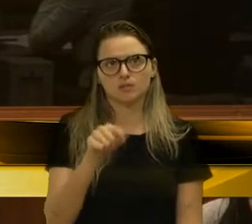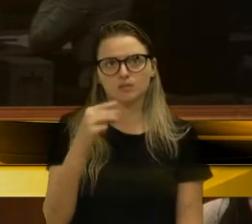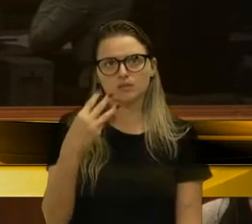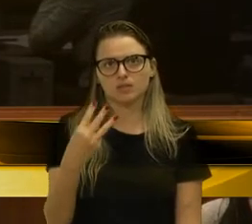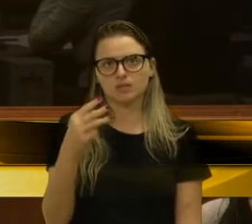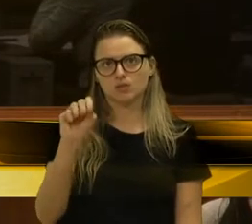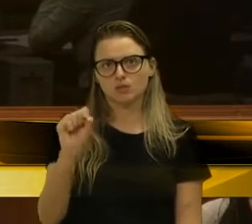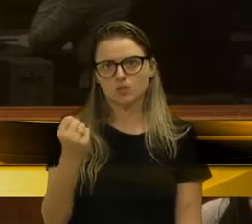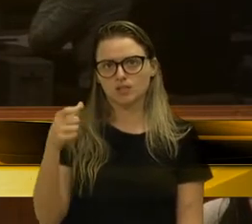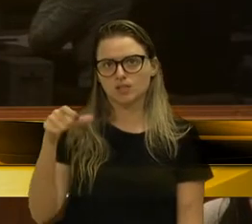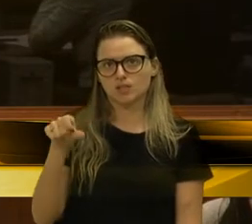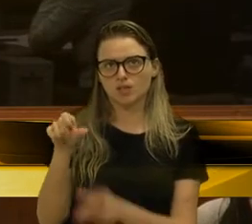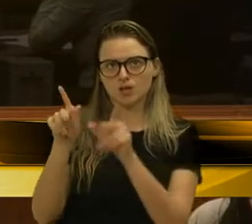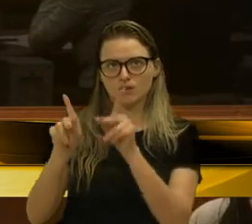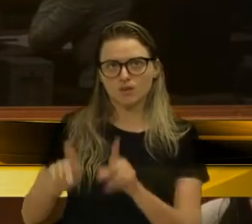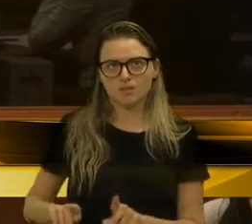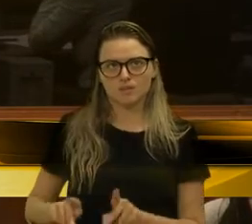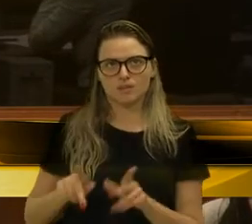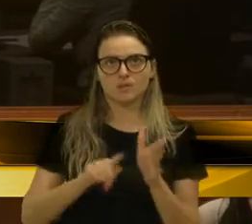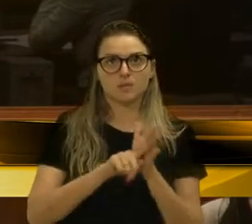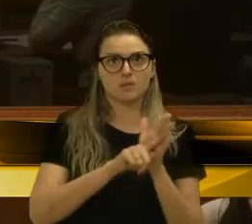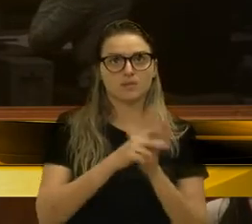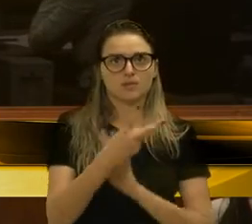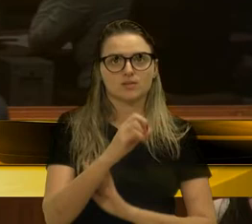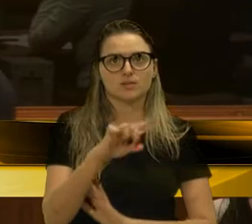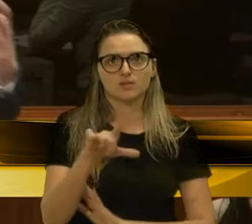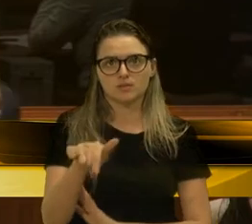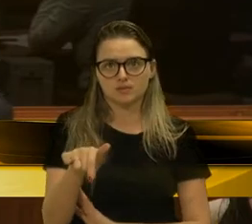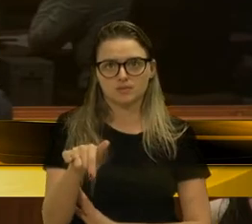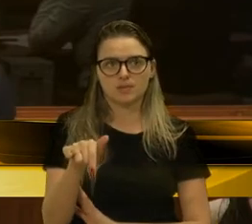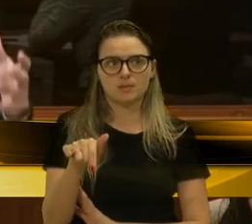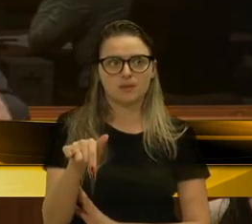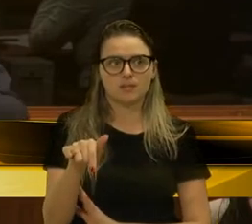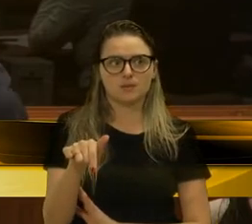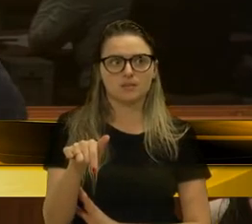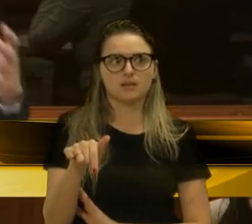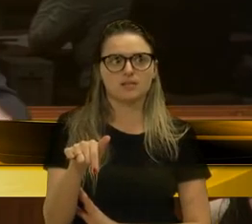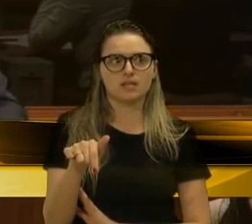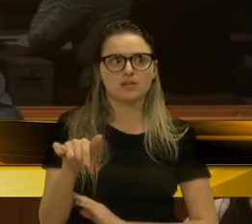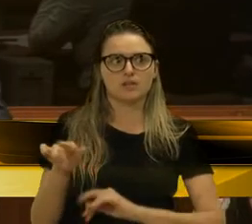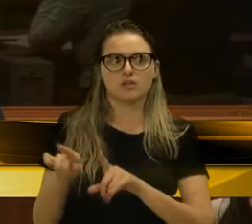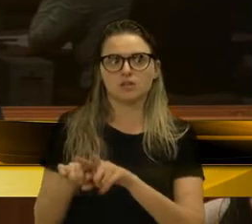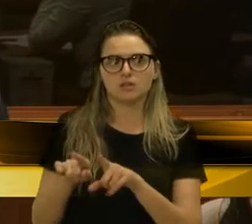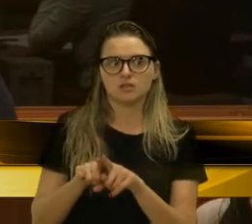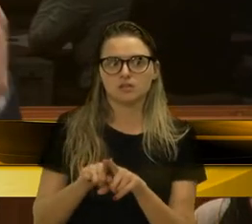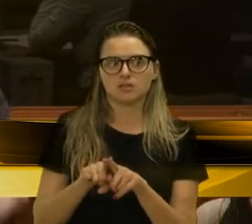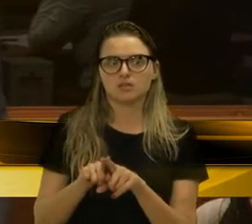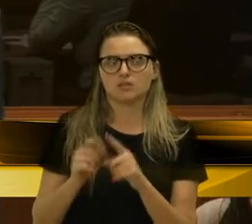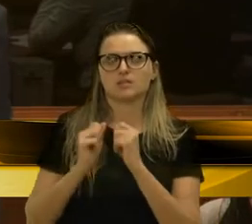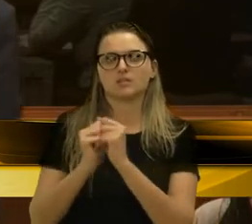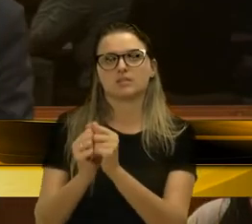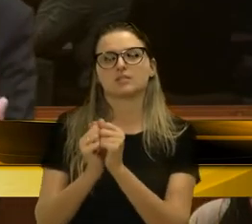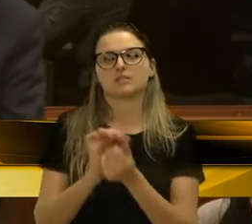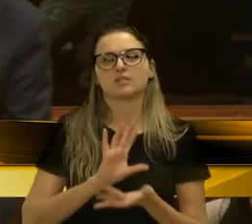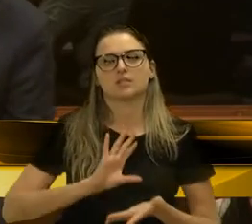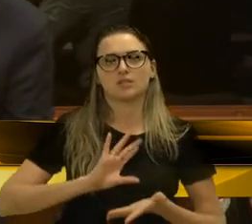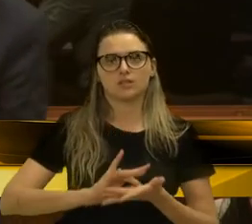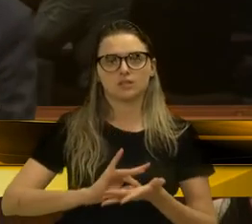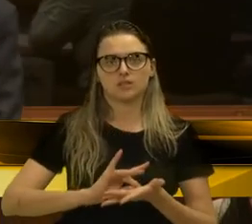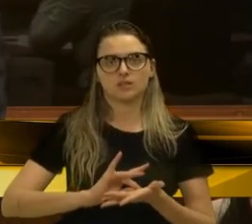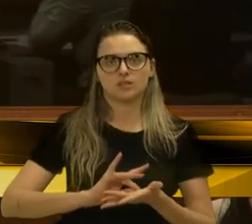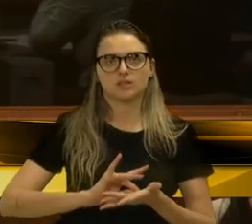2.389 habitantes, dados de 2017, qual a similaridade com Caxias do Sul, quais os benefícios concretos que essa